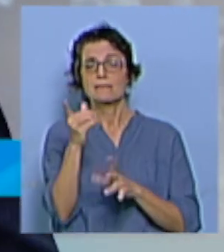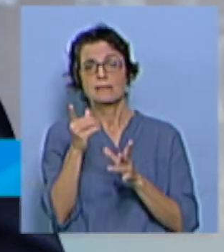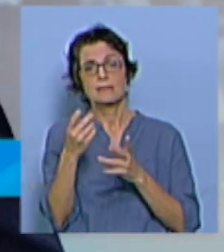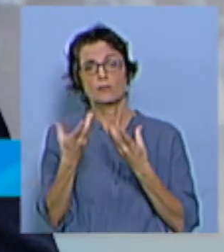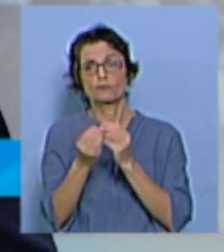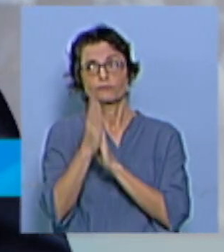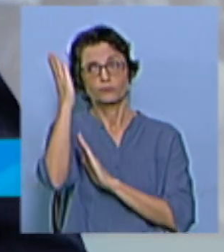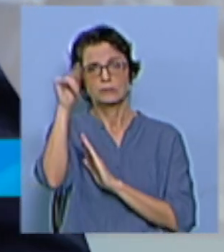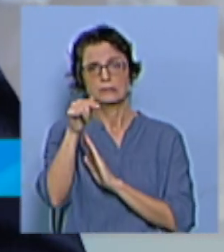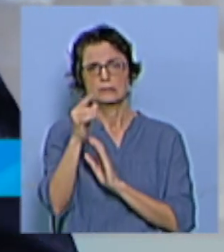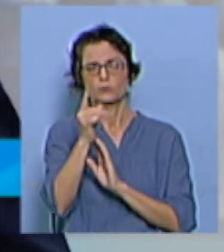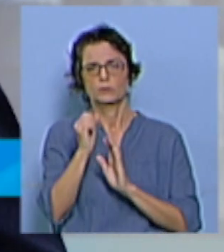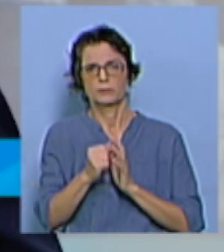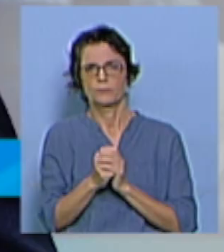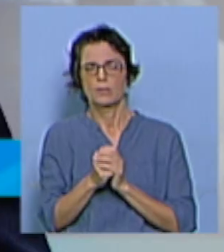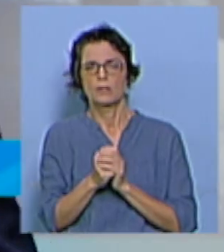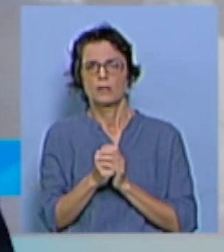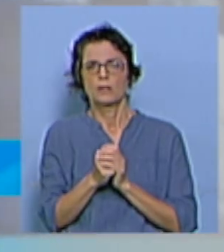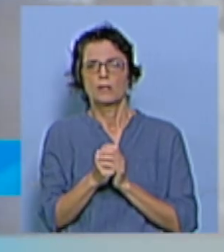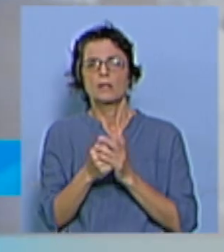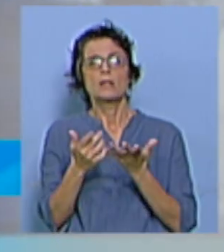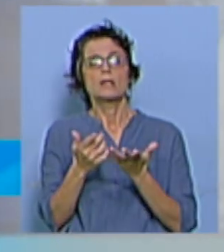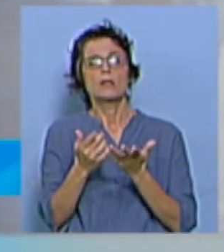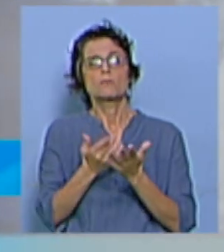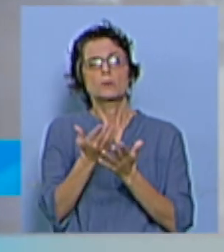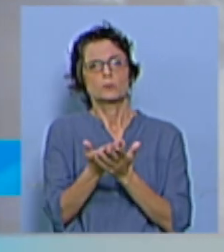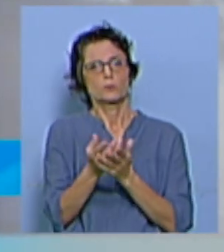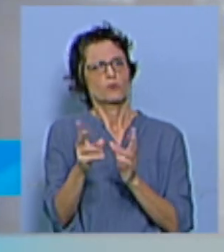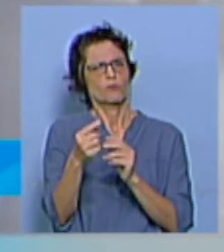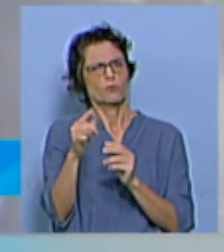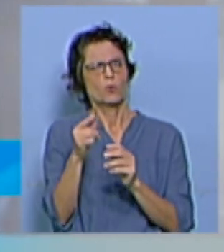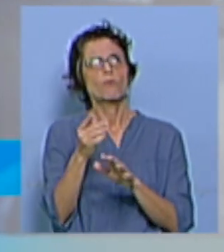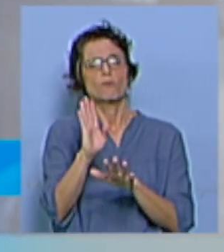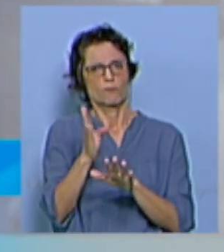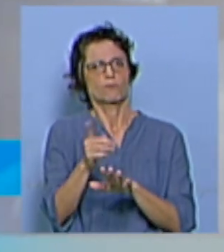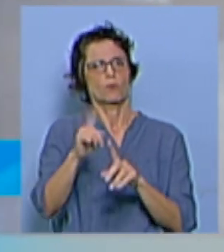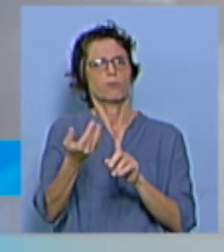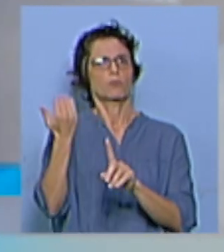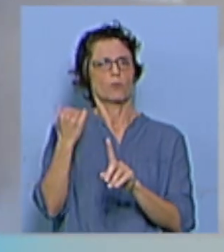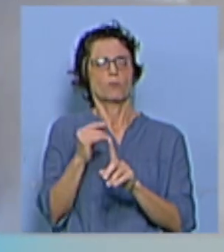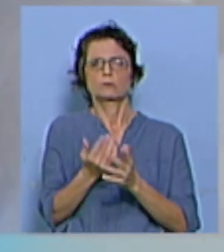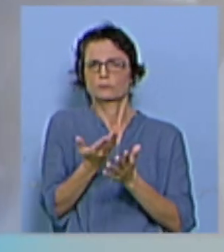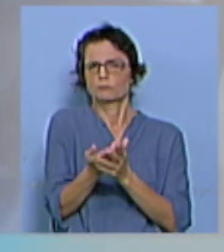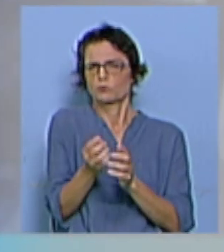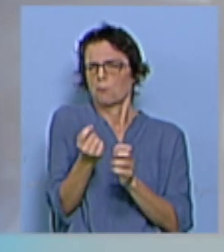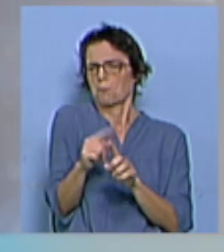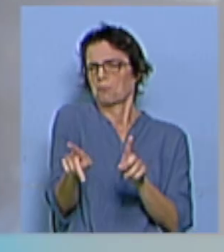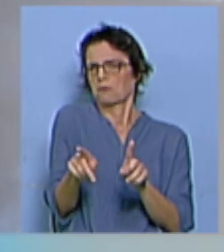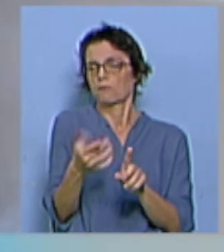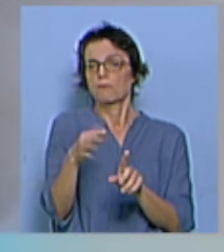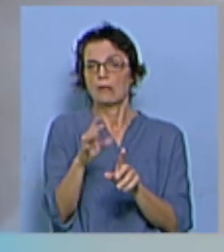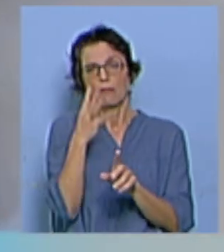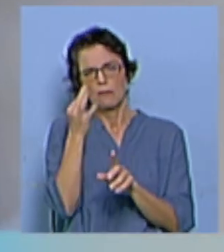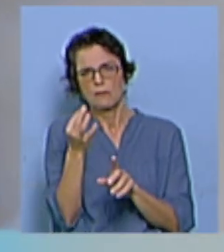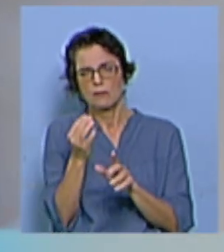ano. Nós já o ano passado tínhamos feito uma proposta um bocadinho diferente, bastante mais simples, através